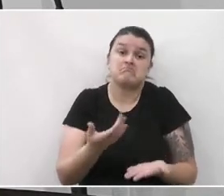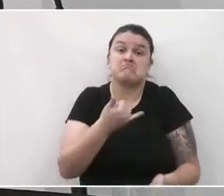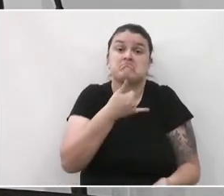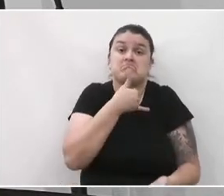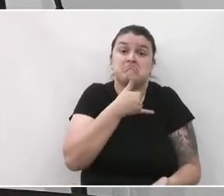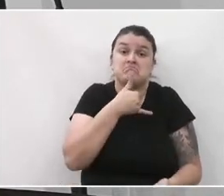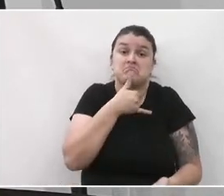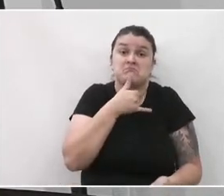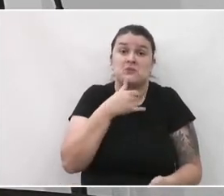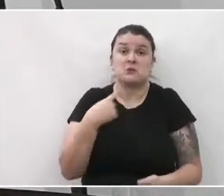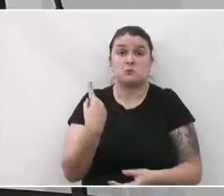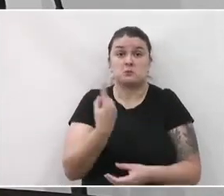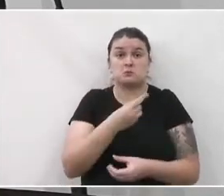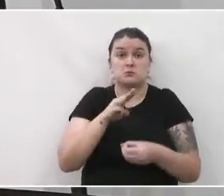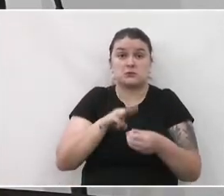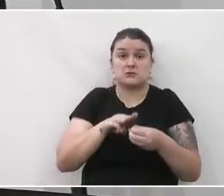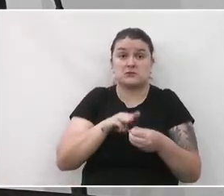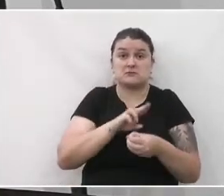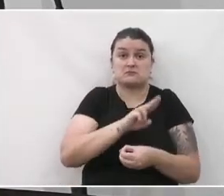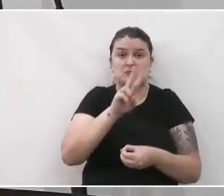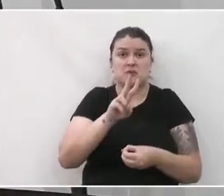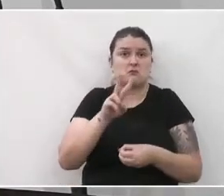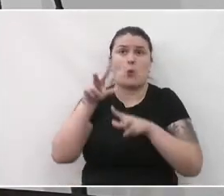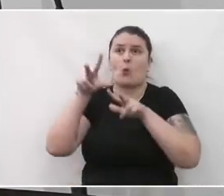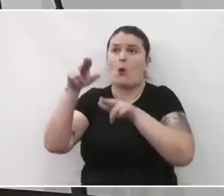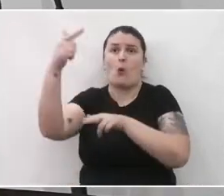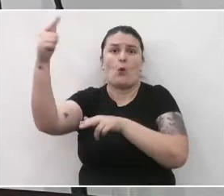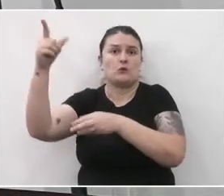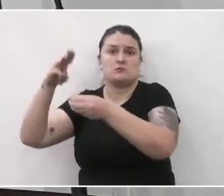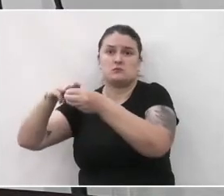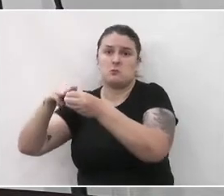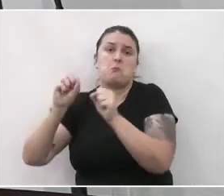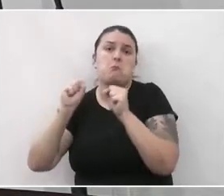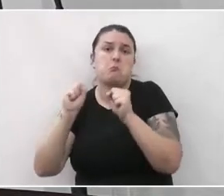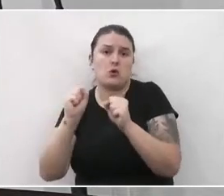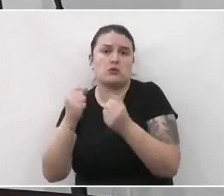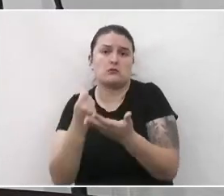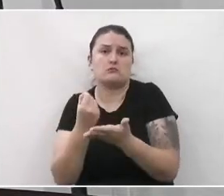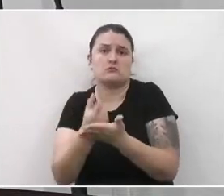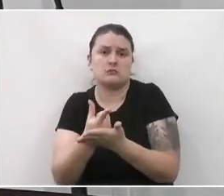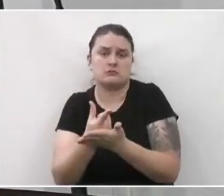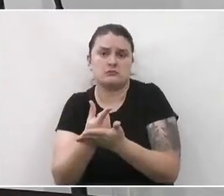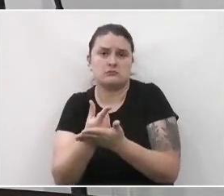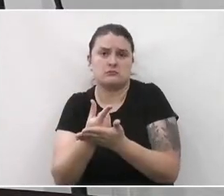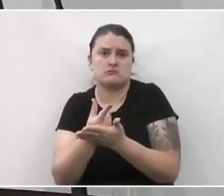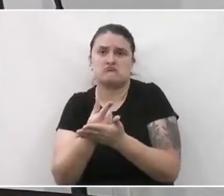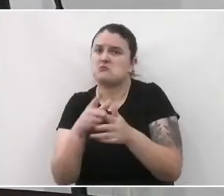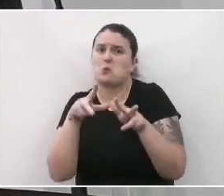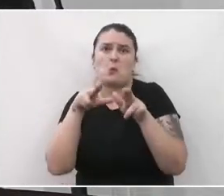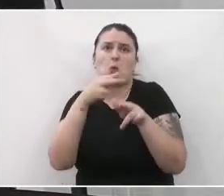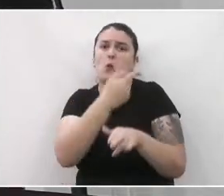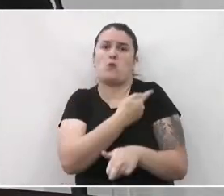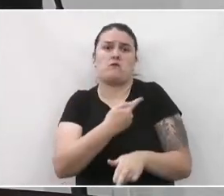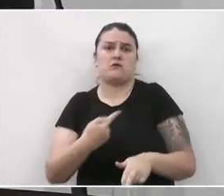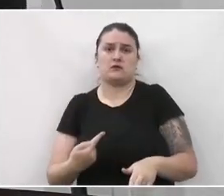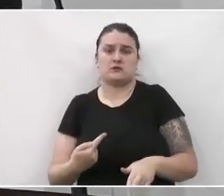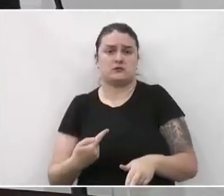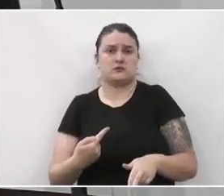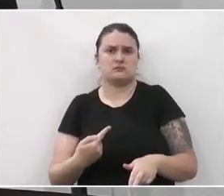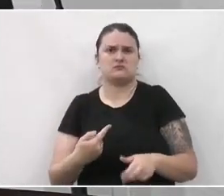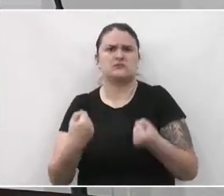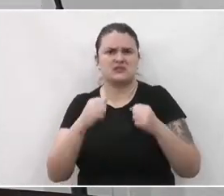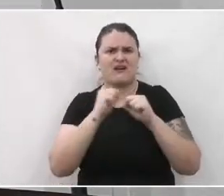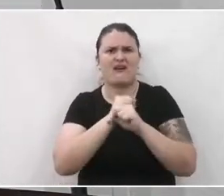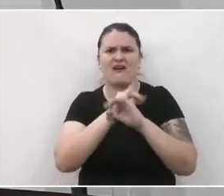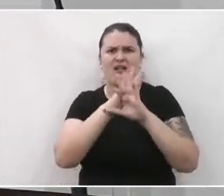infelizmente, o município de União da Vitória, como nenhum outro município, vai poder fazer essa compra, como nenhum governo. Vamos ser assim